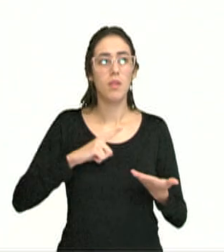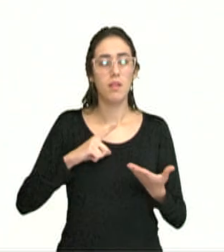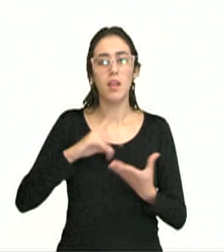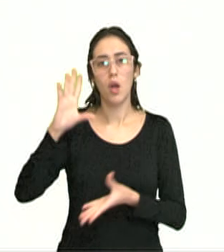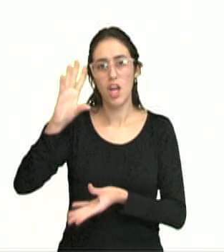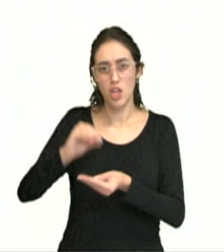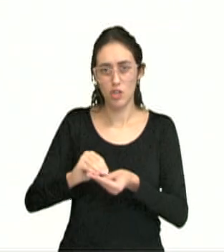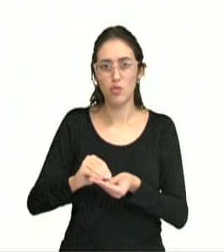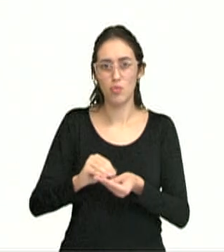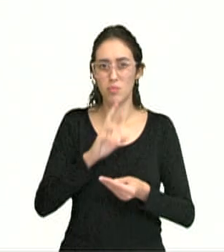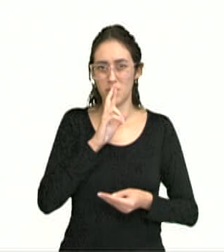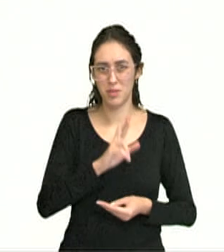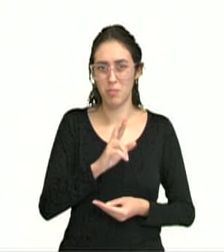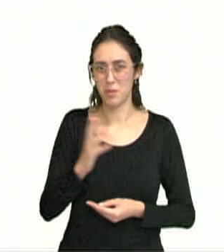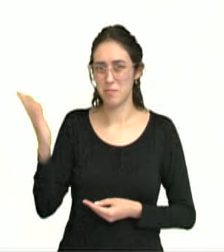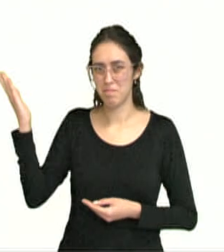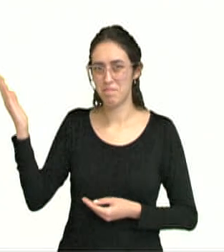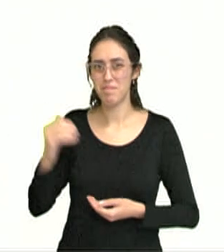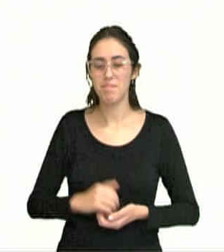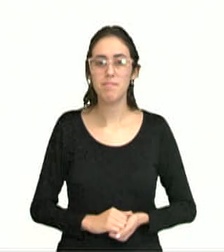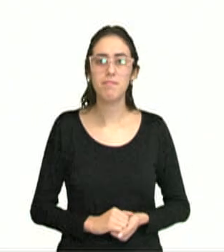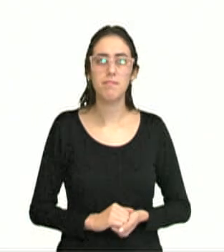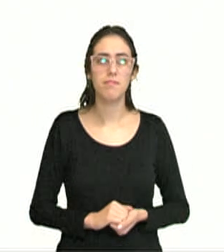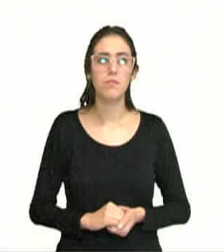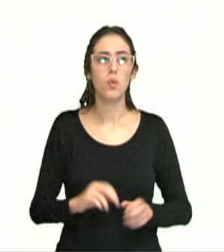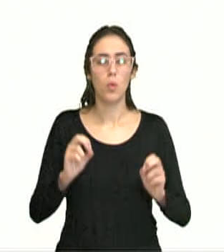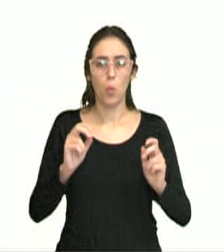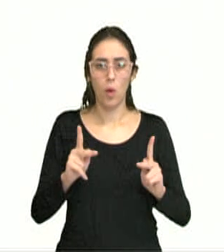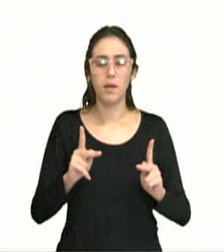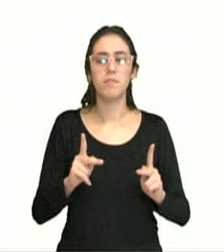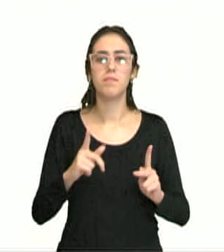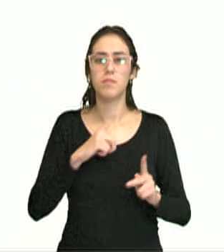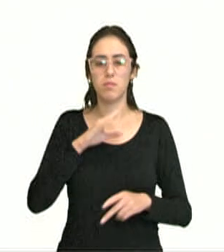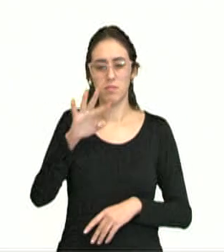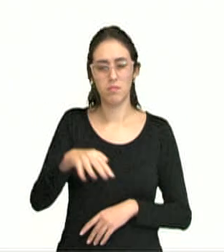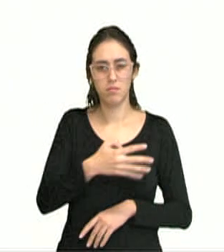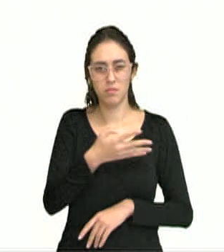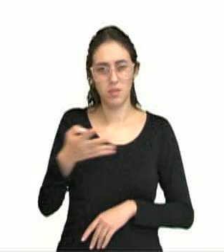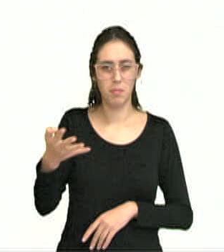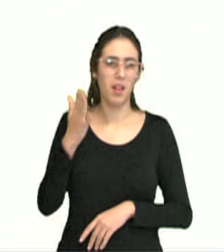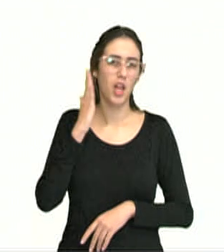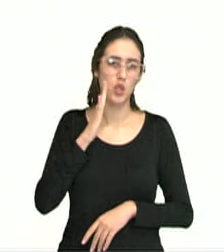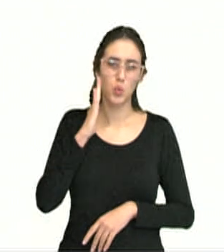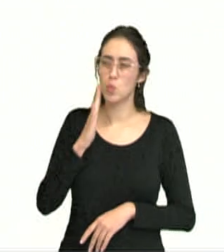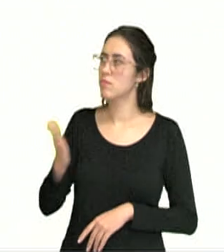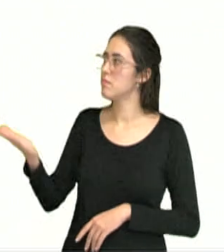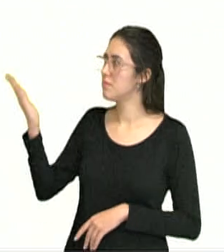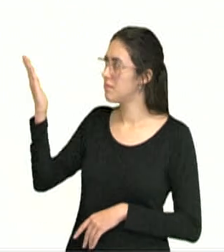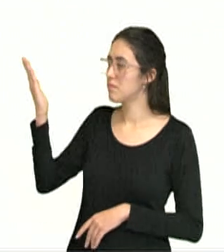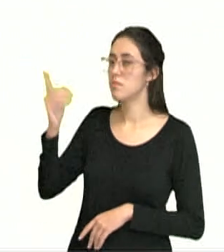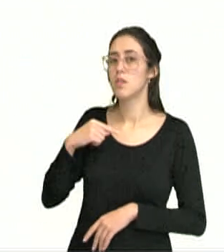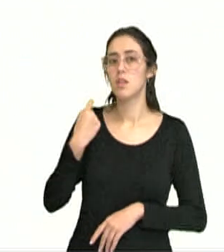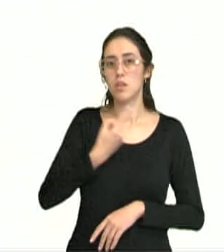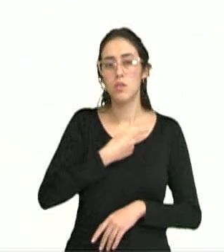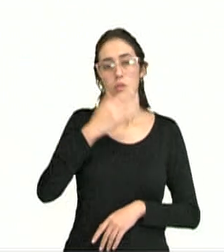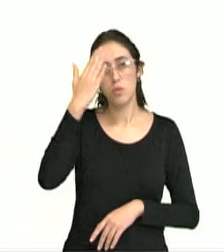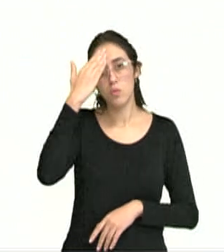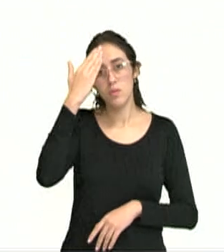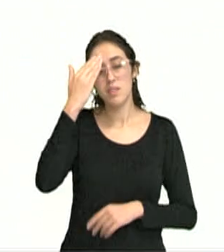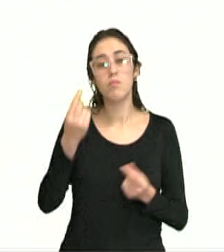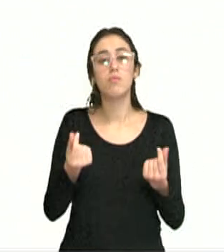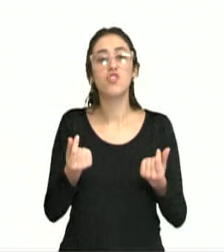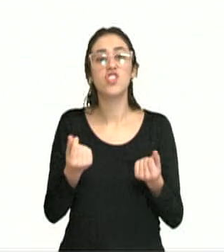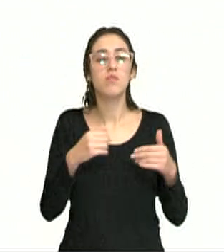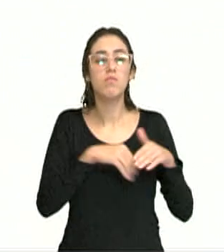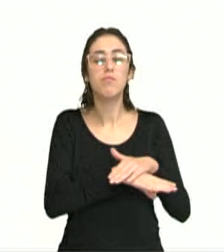dessa primeira questão nossa. Então vamos lá, com base nessa tabela podemos projetar o quanto o dinheiro vai